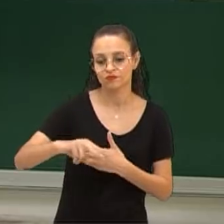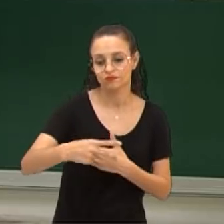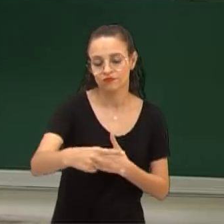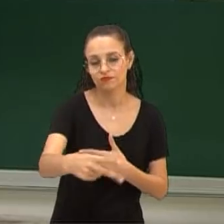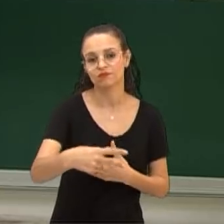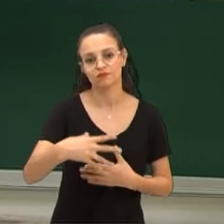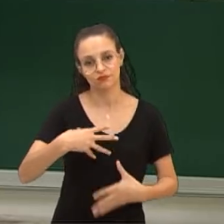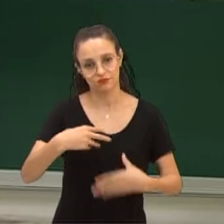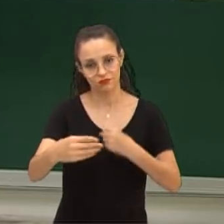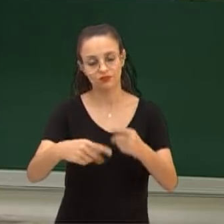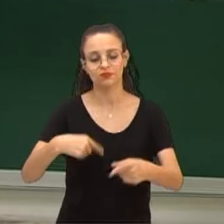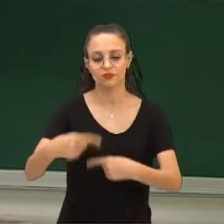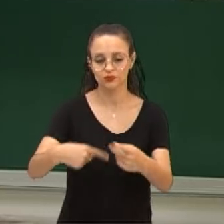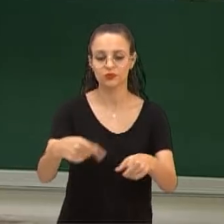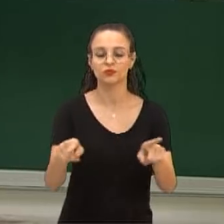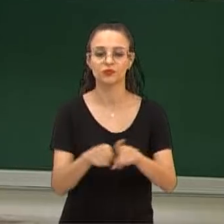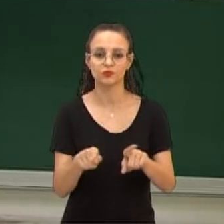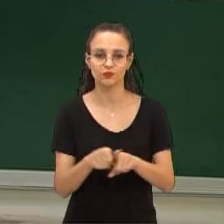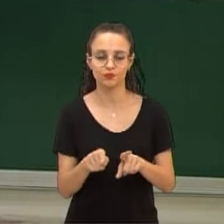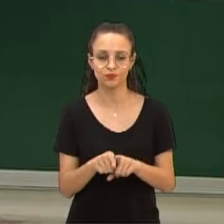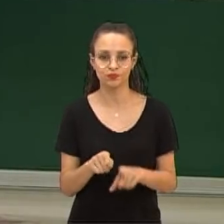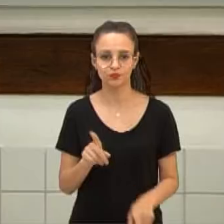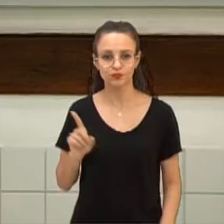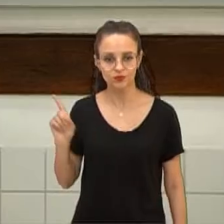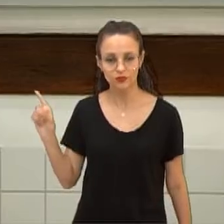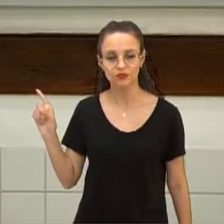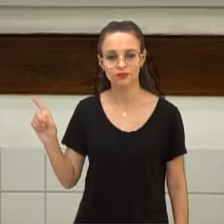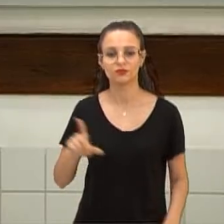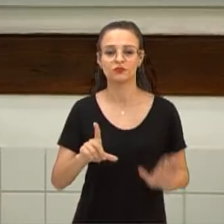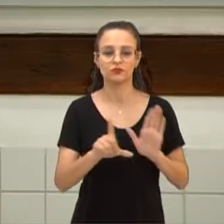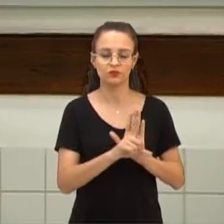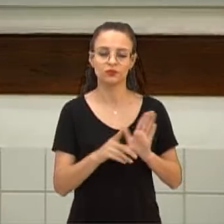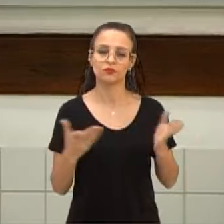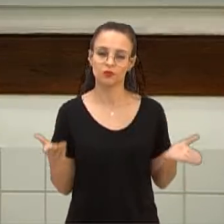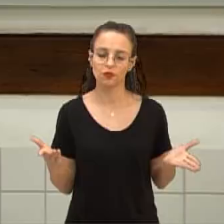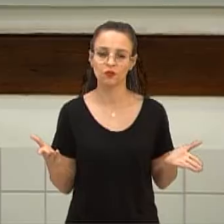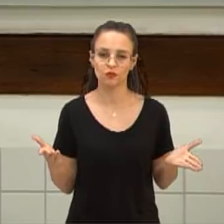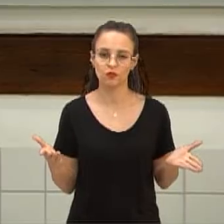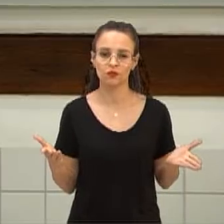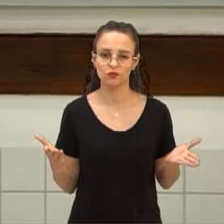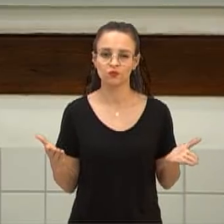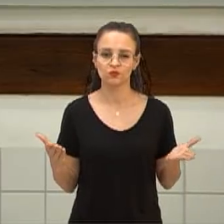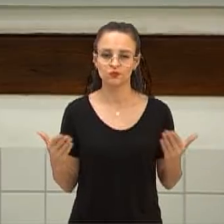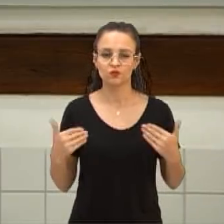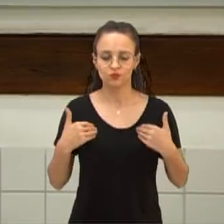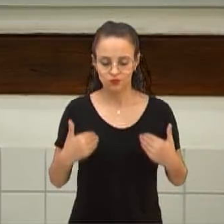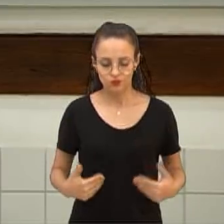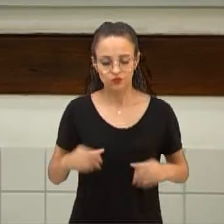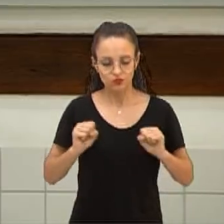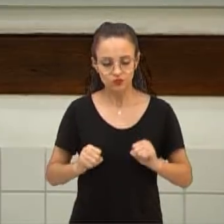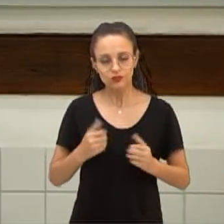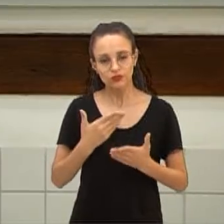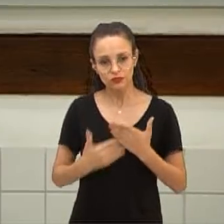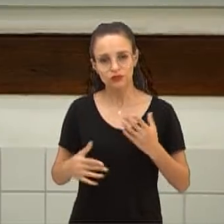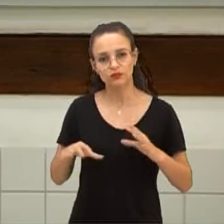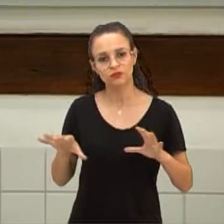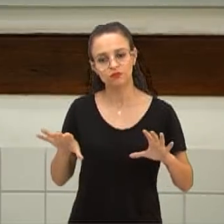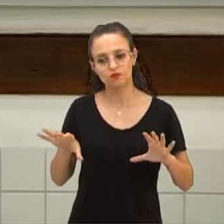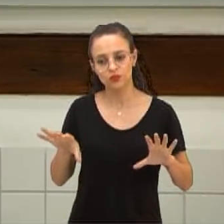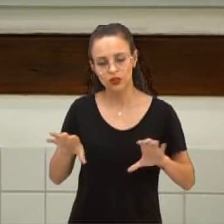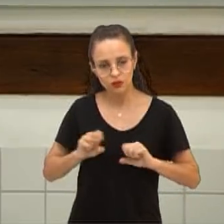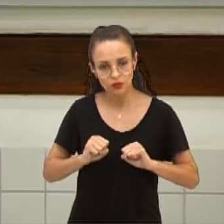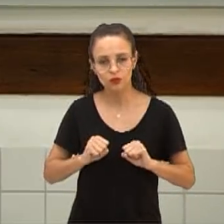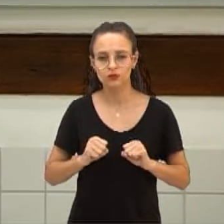heranças adquiridas e também essa lei aqui, que o organismo pode perder